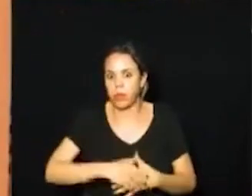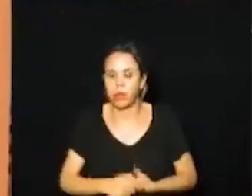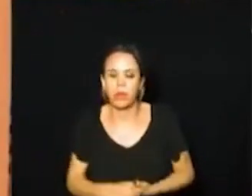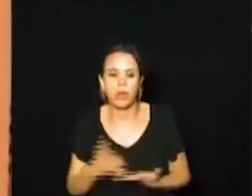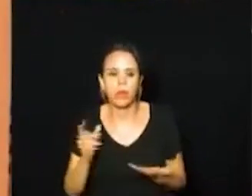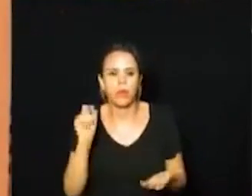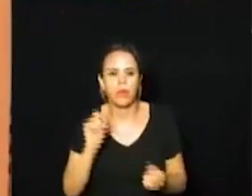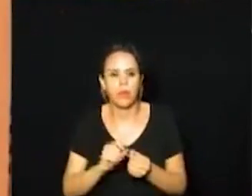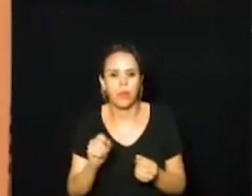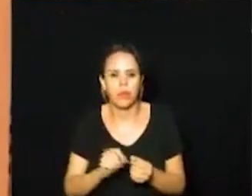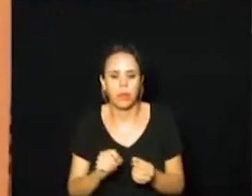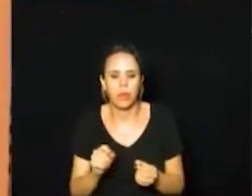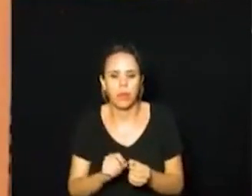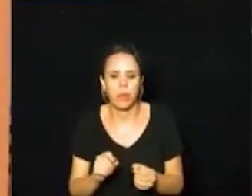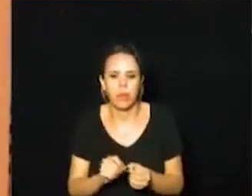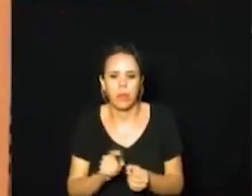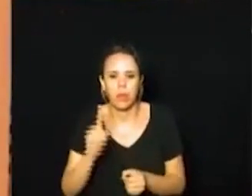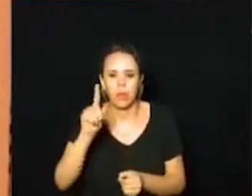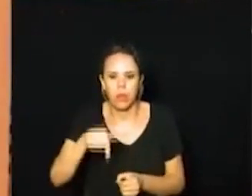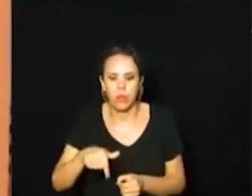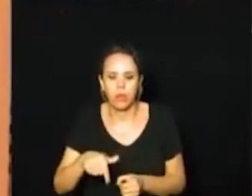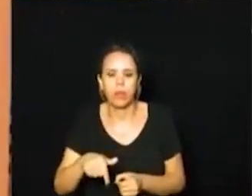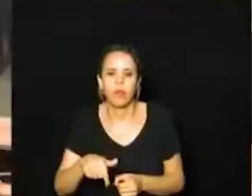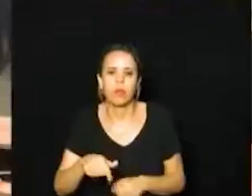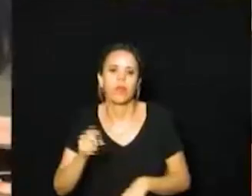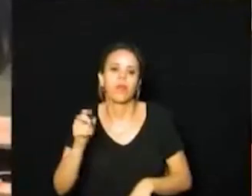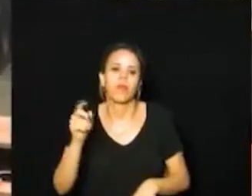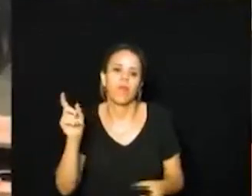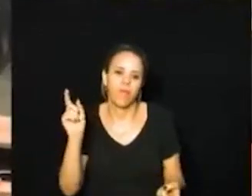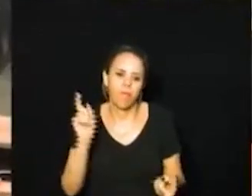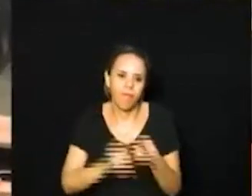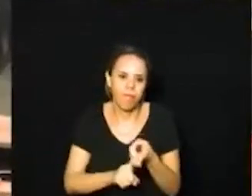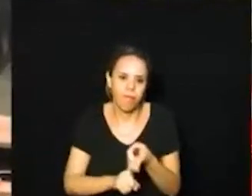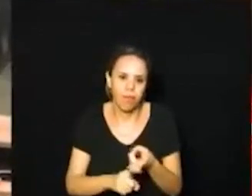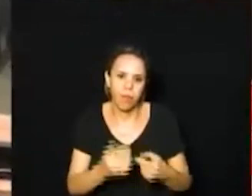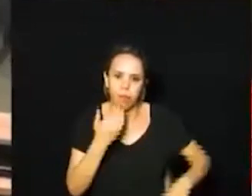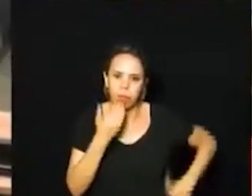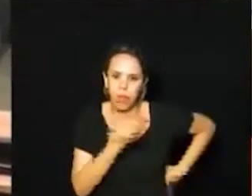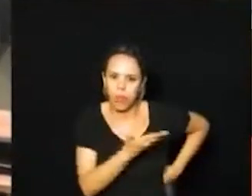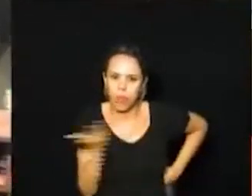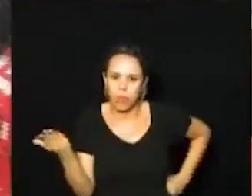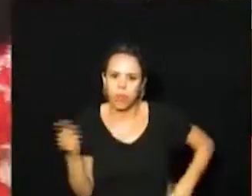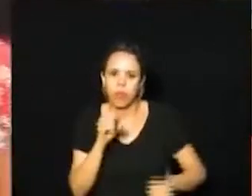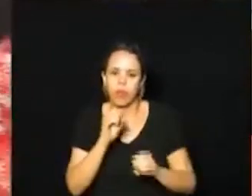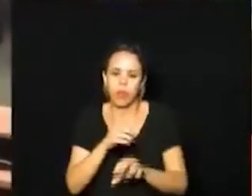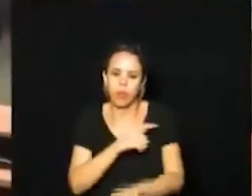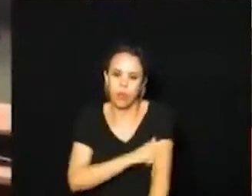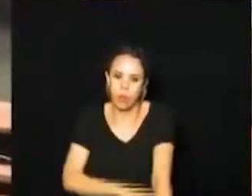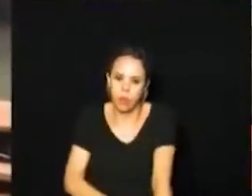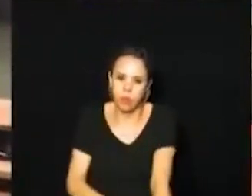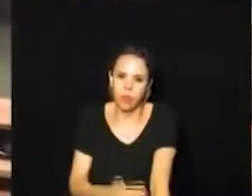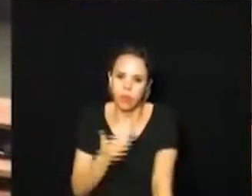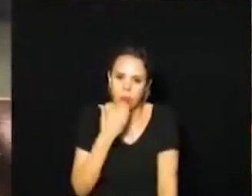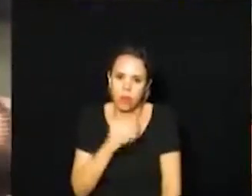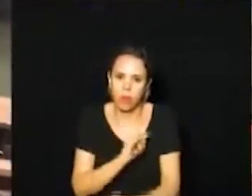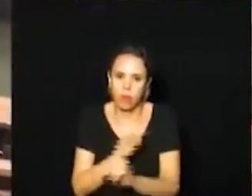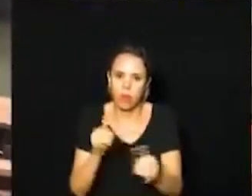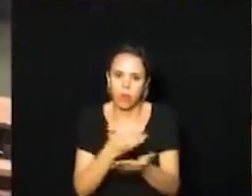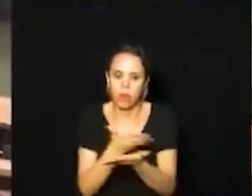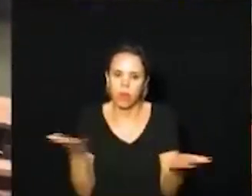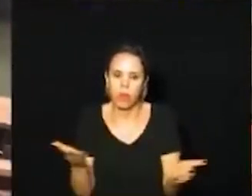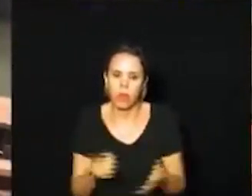têm Quem fez isso vai pagar a gente tá pedindo com educação a gente tem